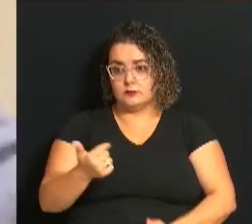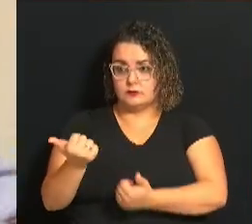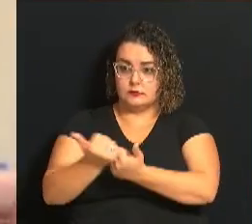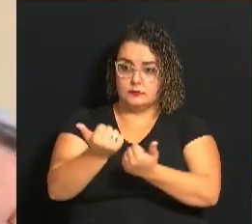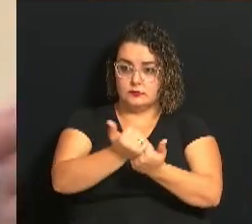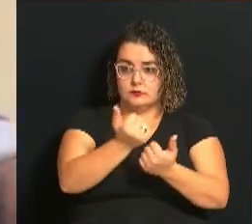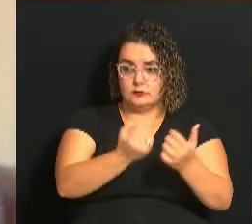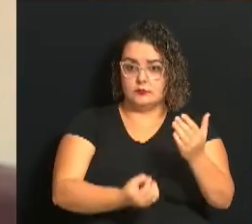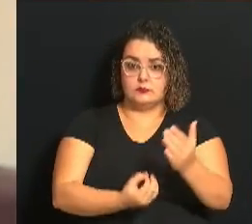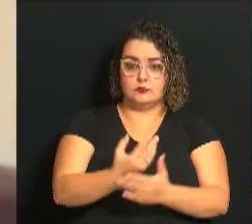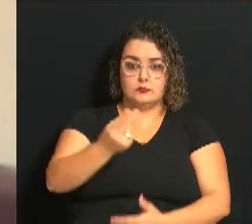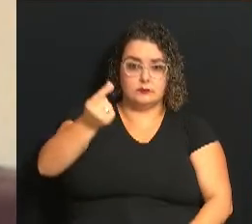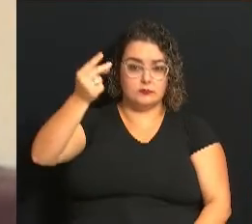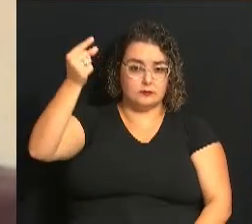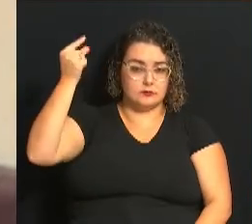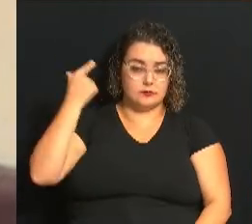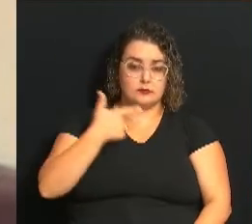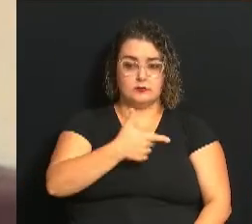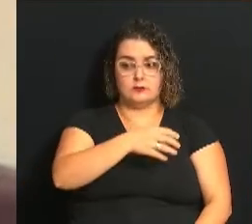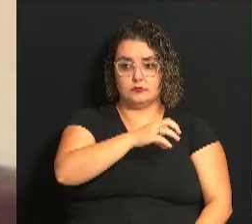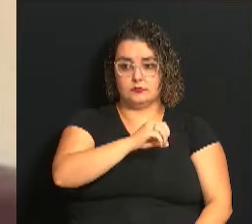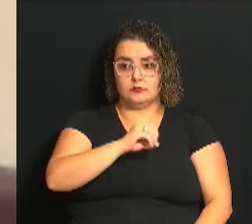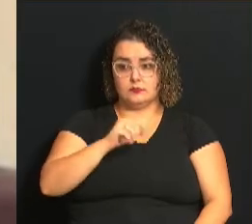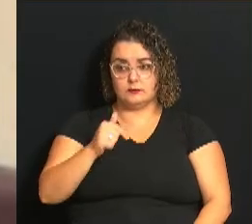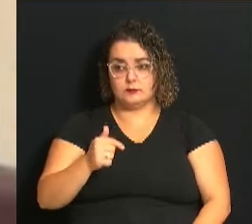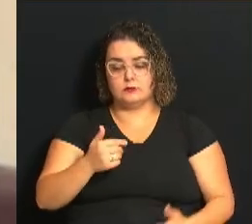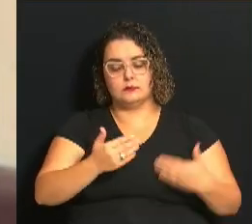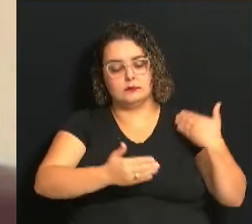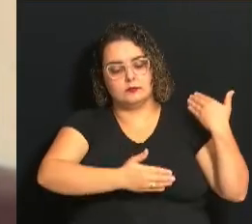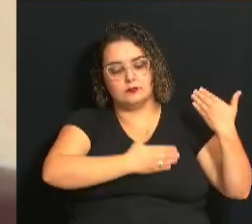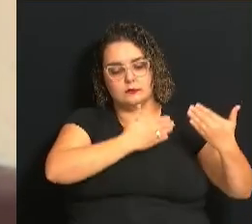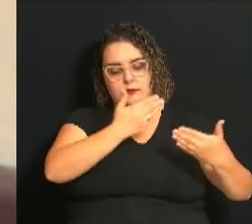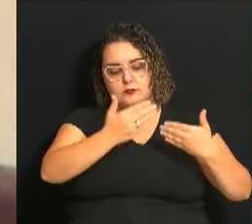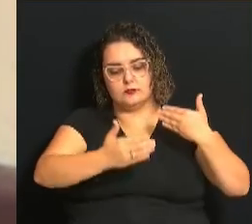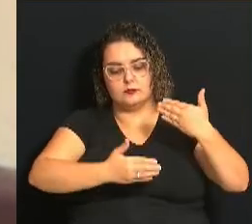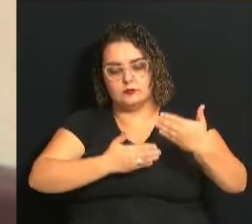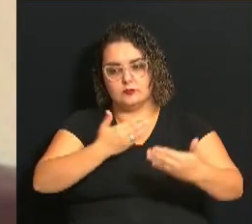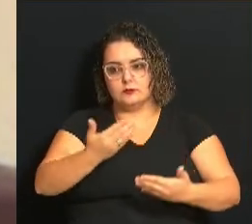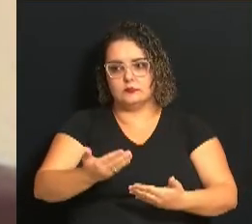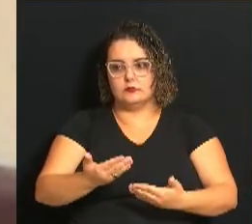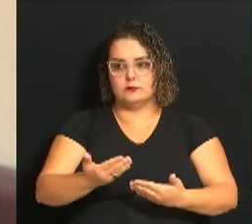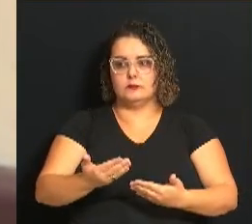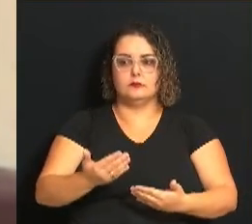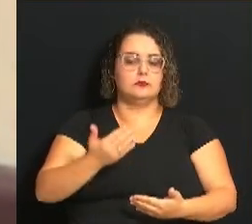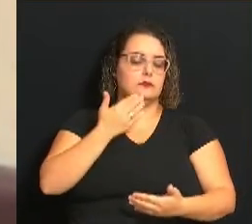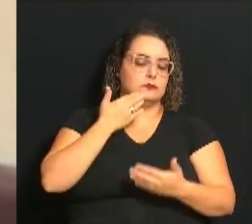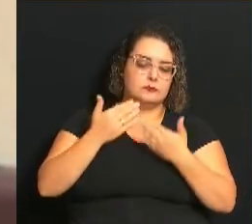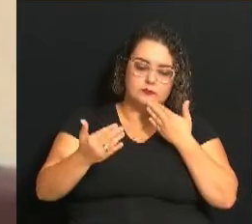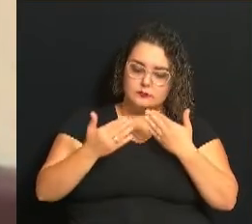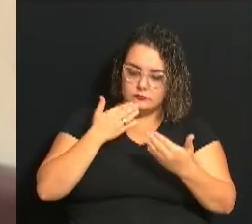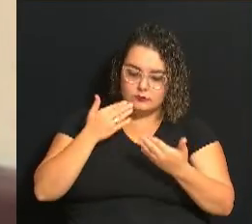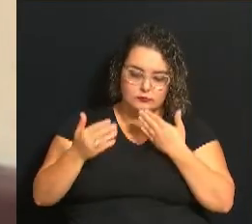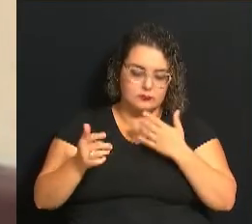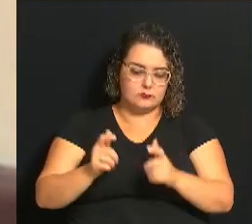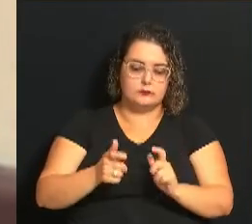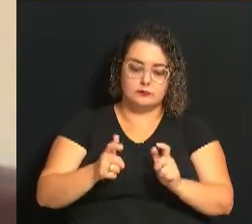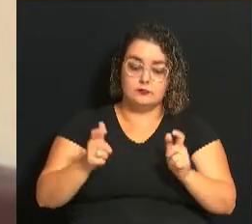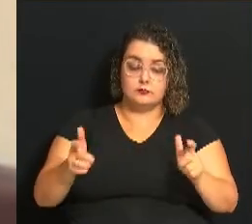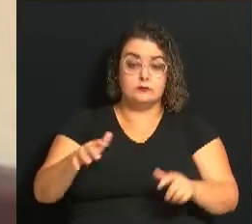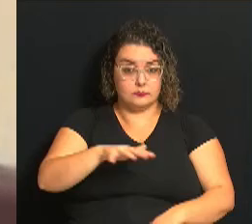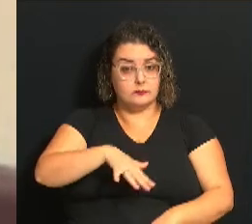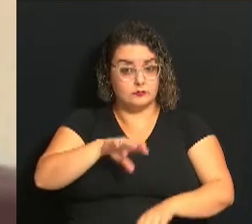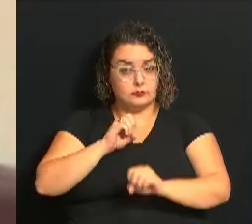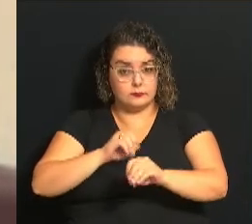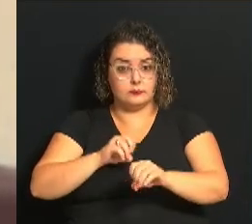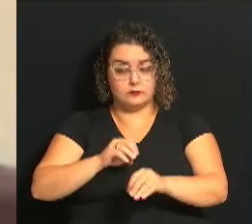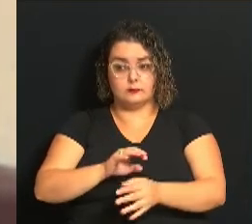em 2007, né, que ao longo do tempo, de acordo com as demandas que são crescentes aí na área de educação, eles